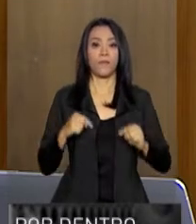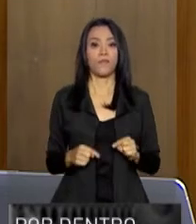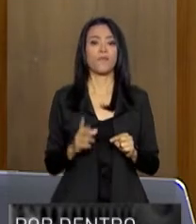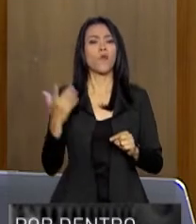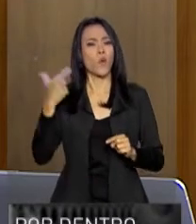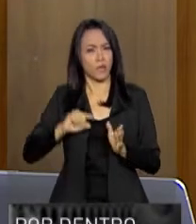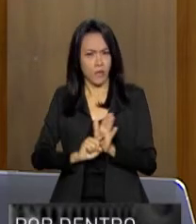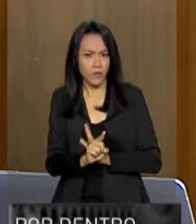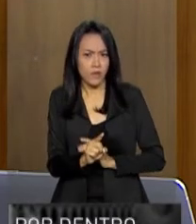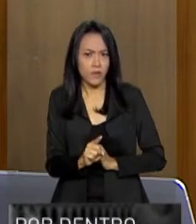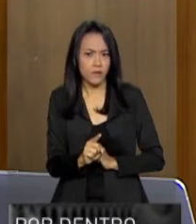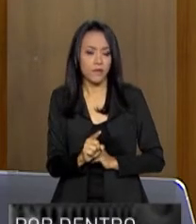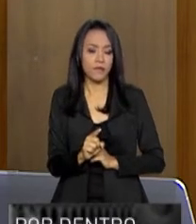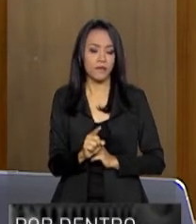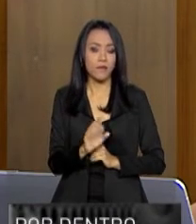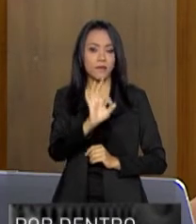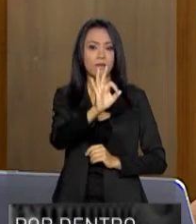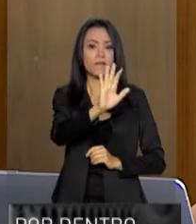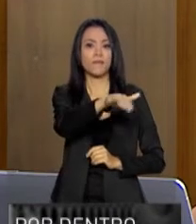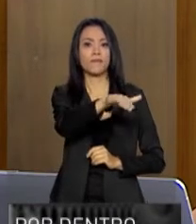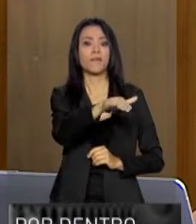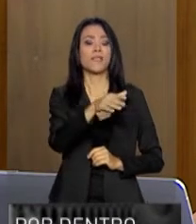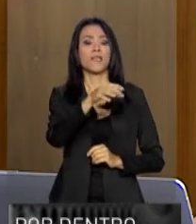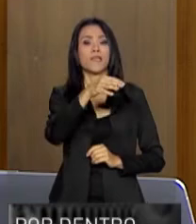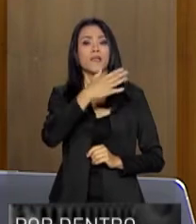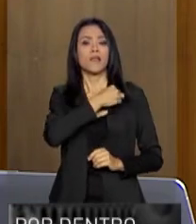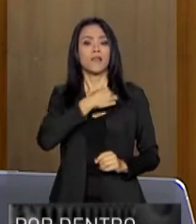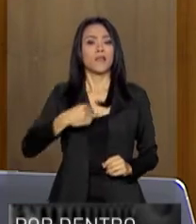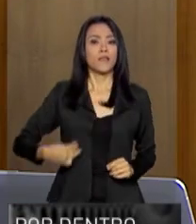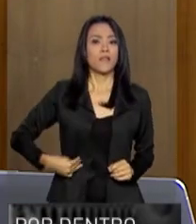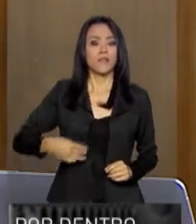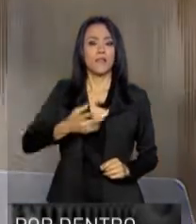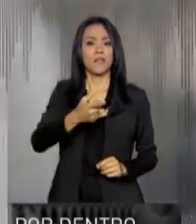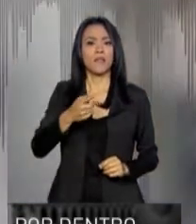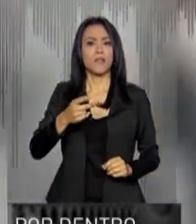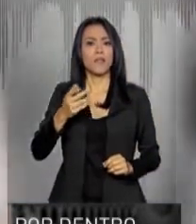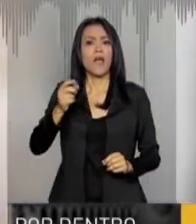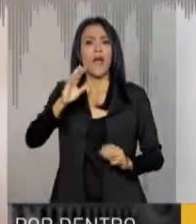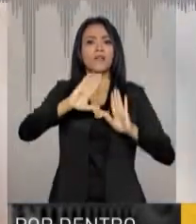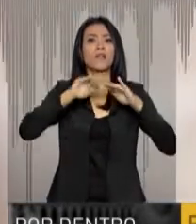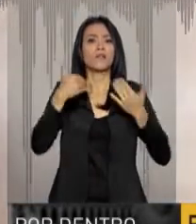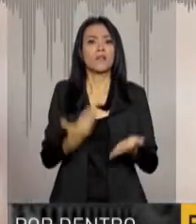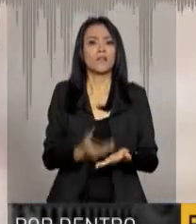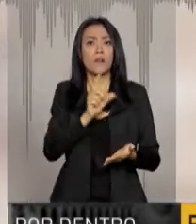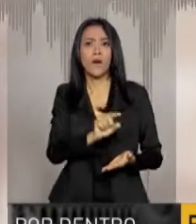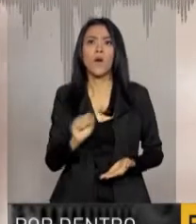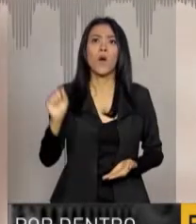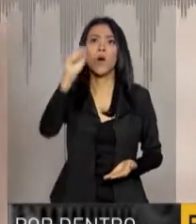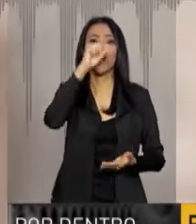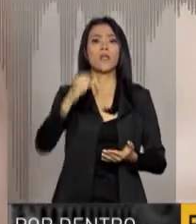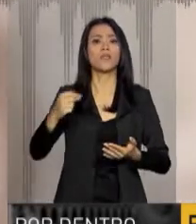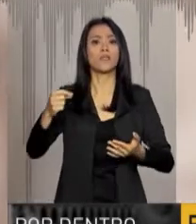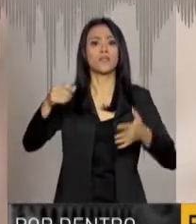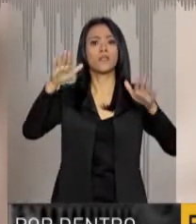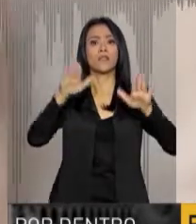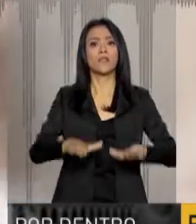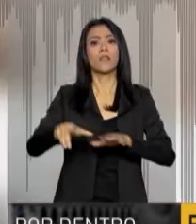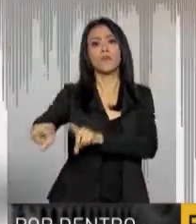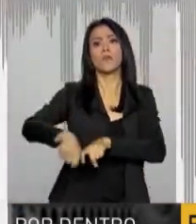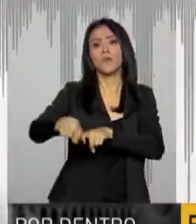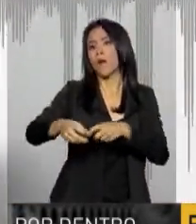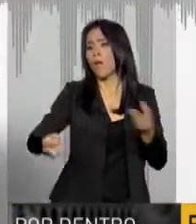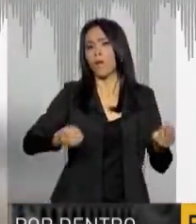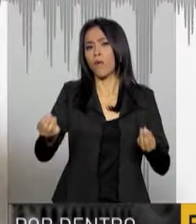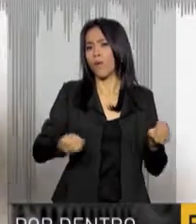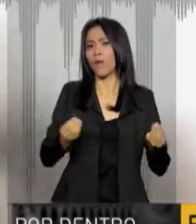passado sim ministro ea situação das escolas é do meio rural escola do interior é como é